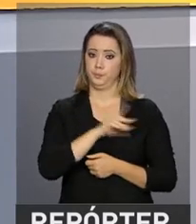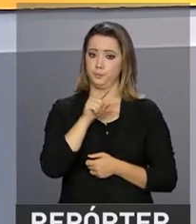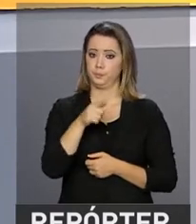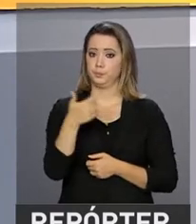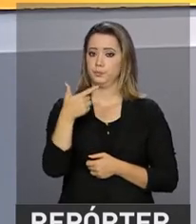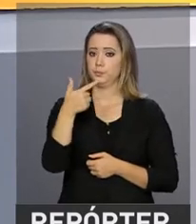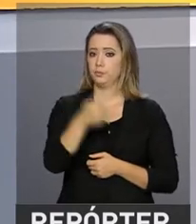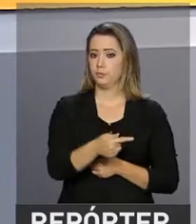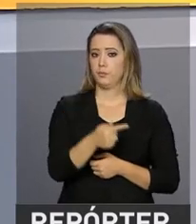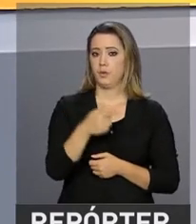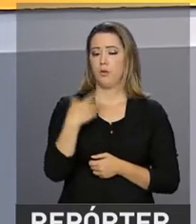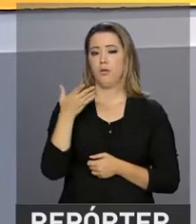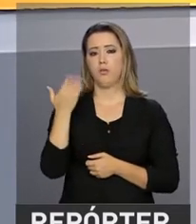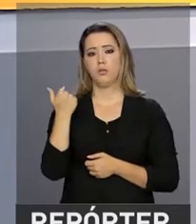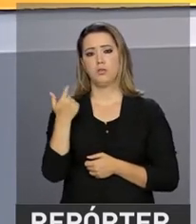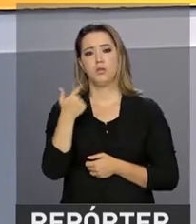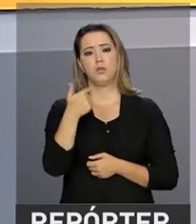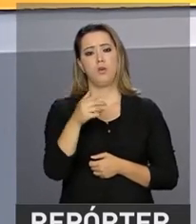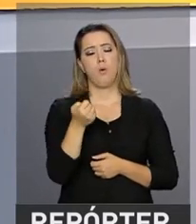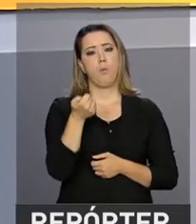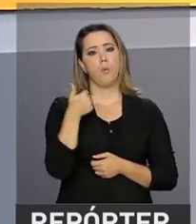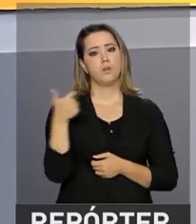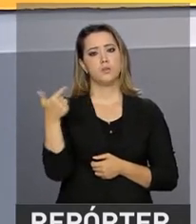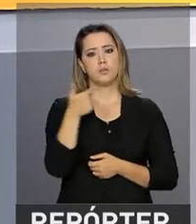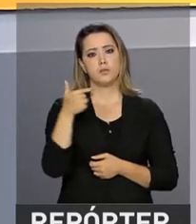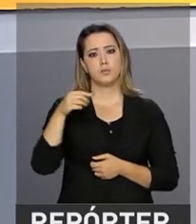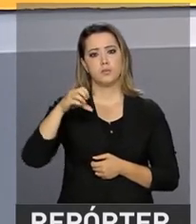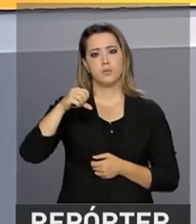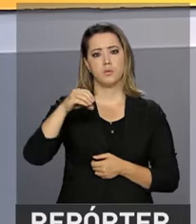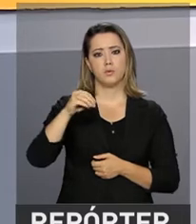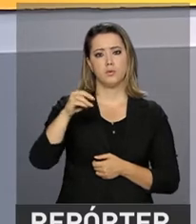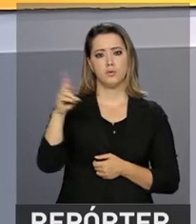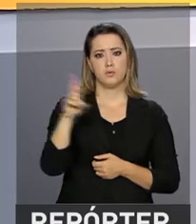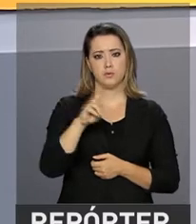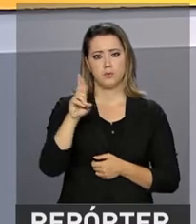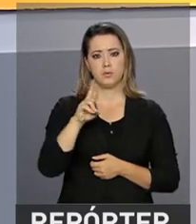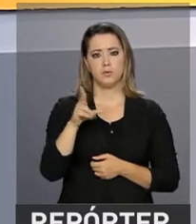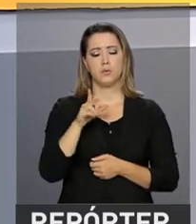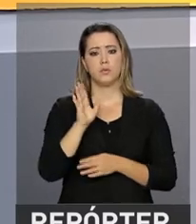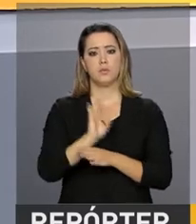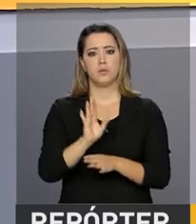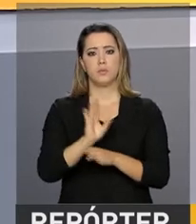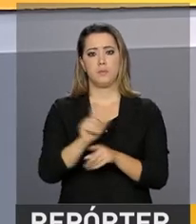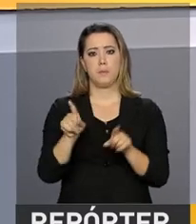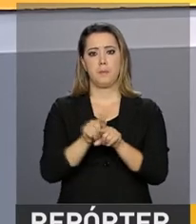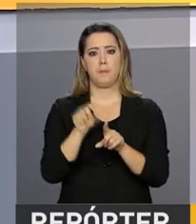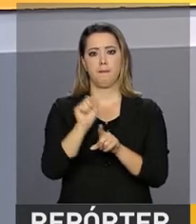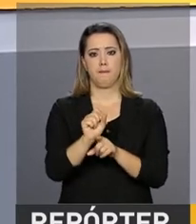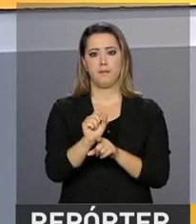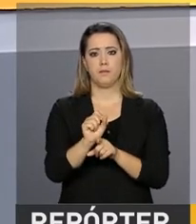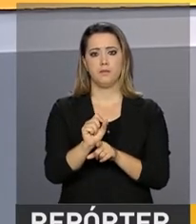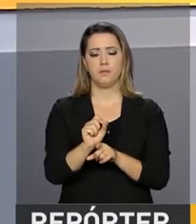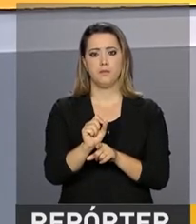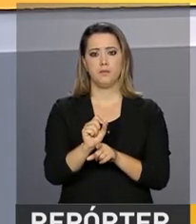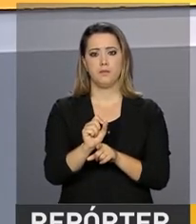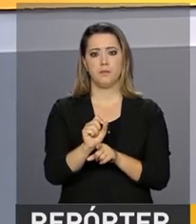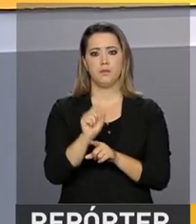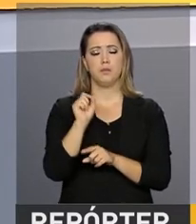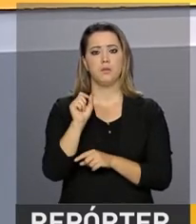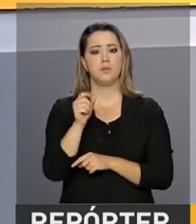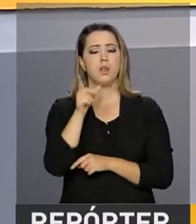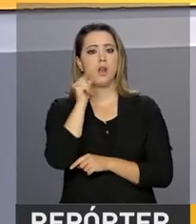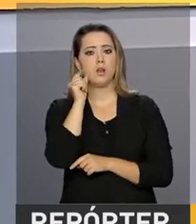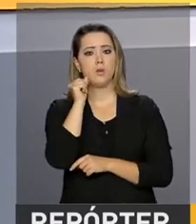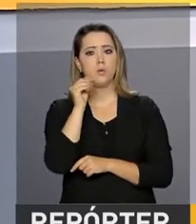2017 o piso que é de quase dois mil novecentos reais e os estados que recebem a complementação são